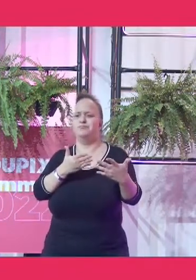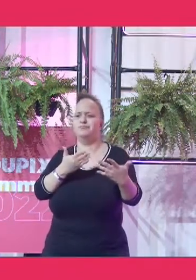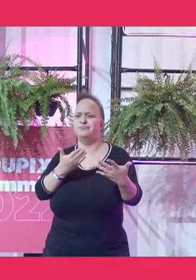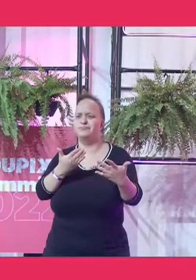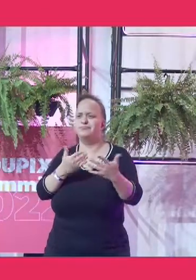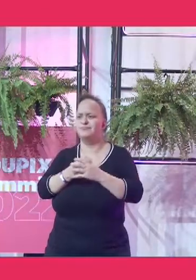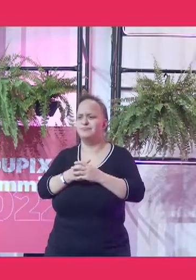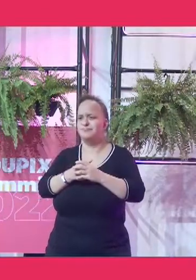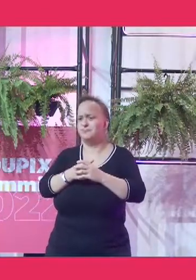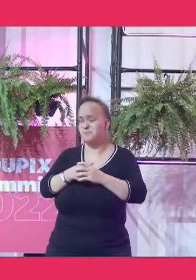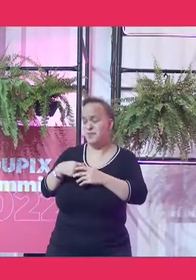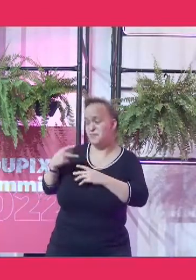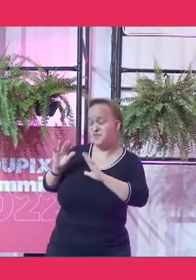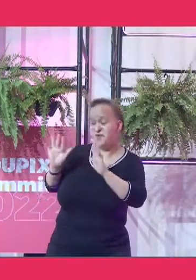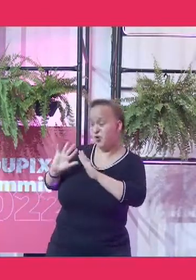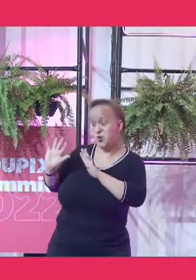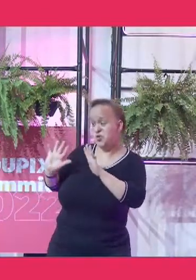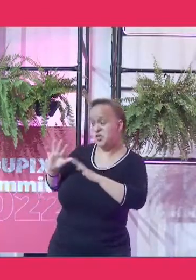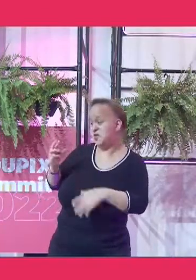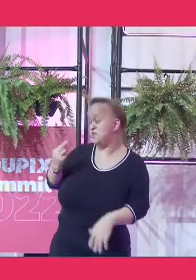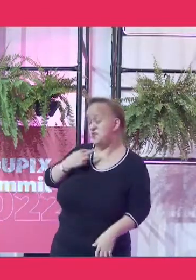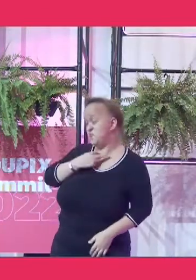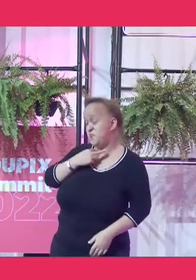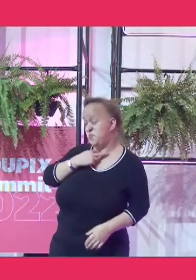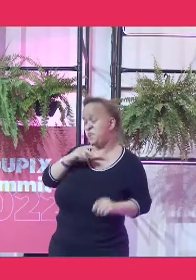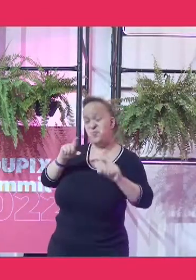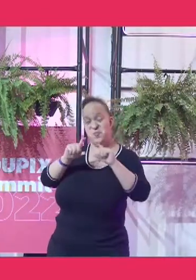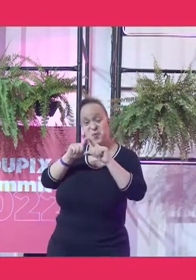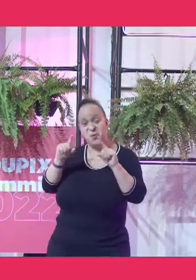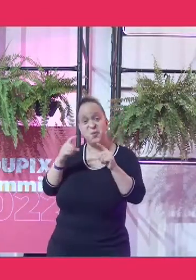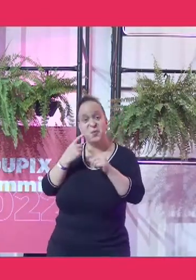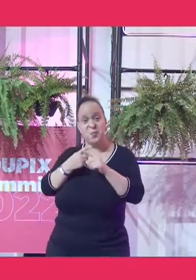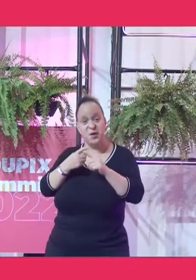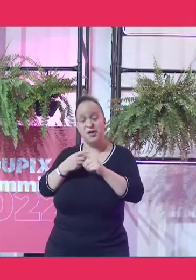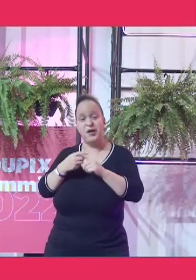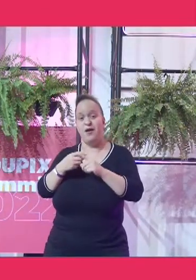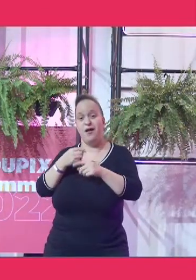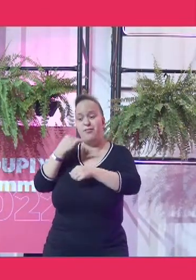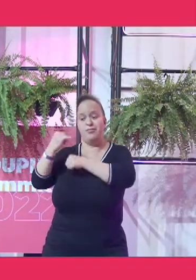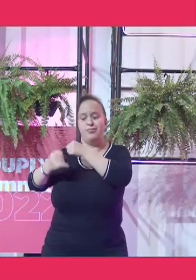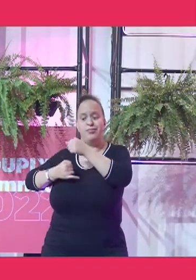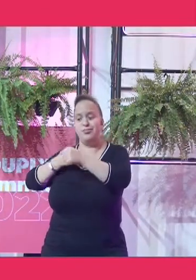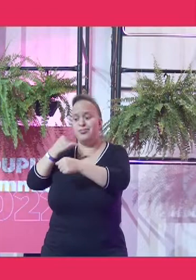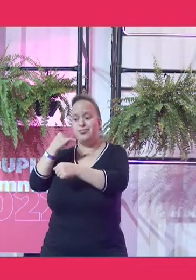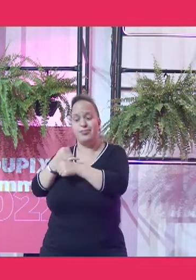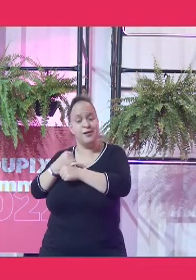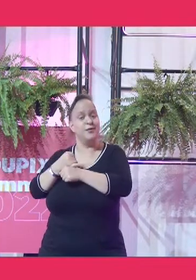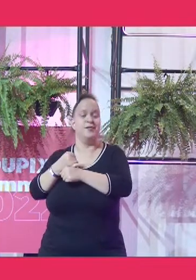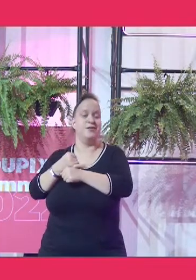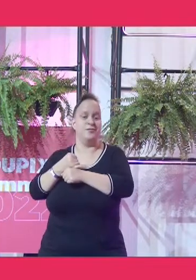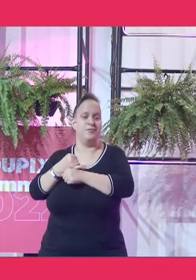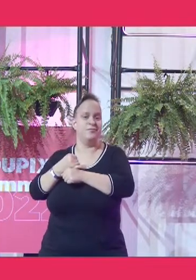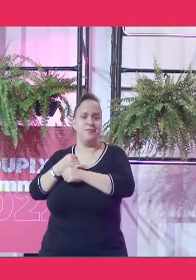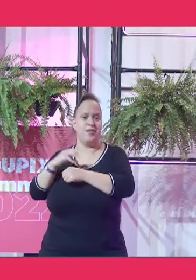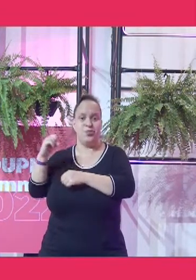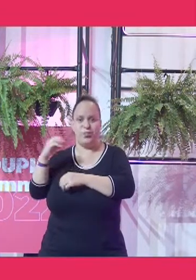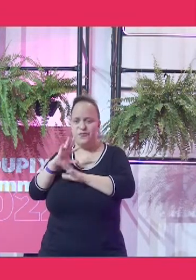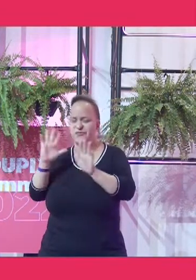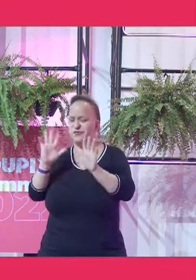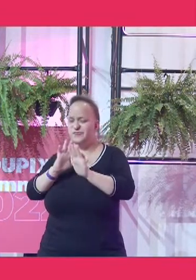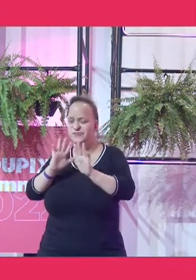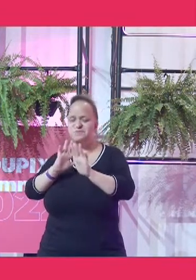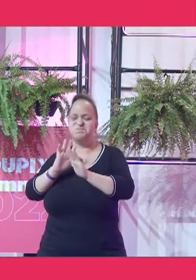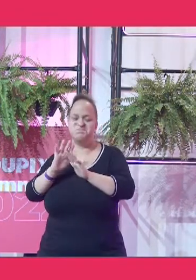não pode falar essa frase de jeito nenhum, que se Nathalie Neri não é uma coisa, é nova de internet. E